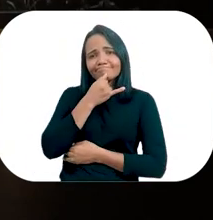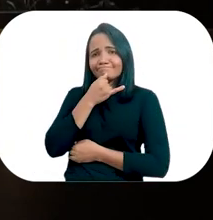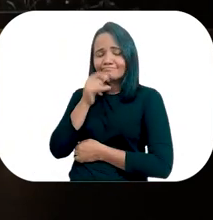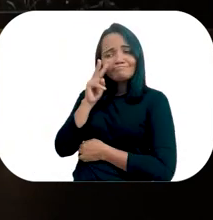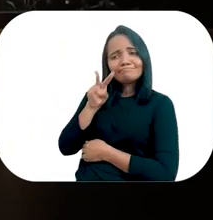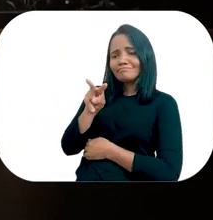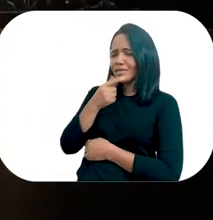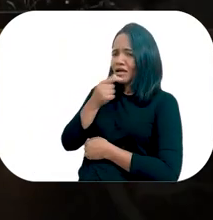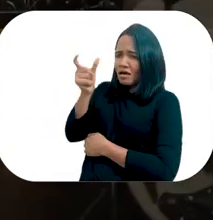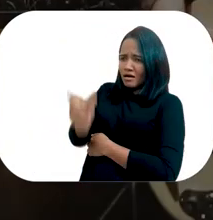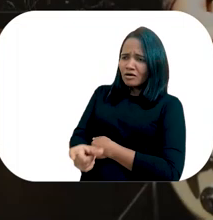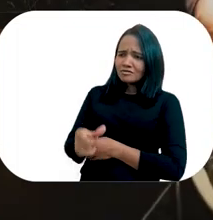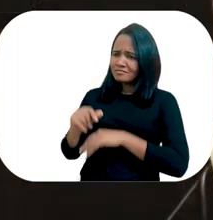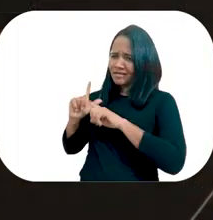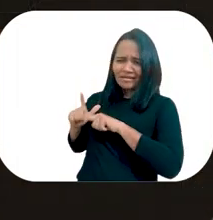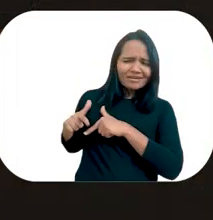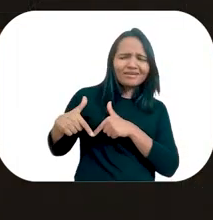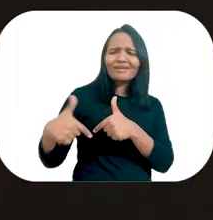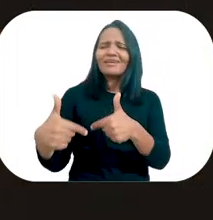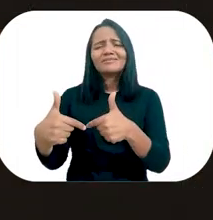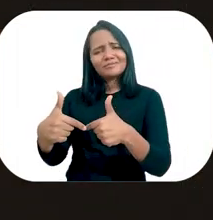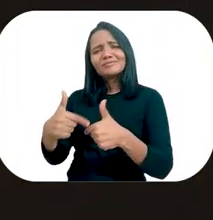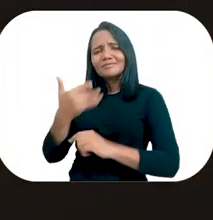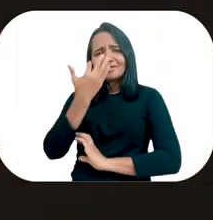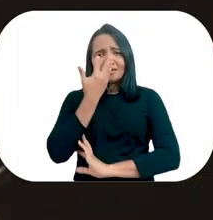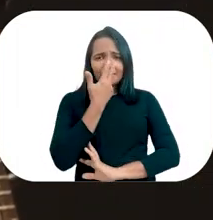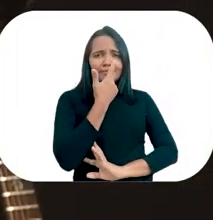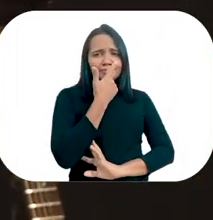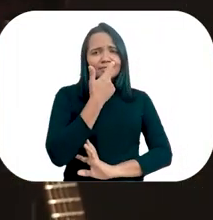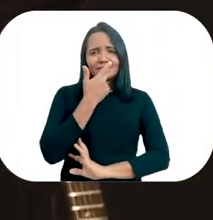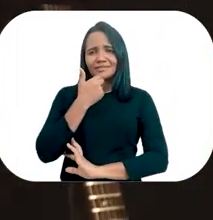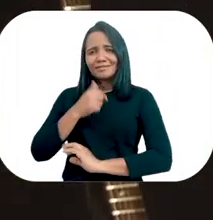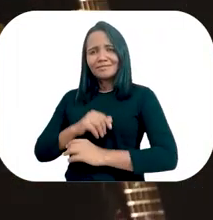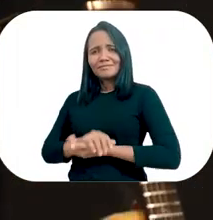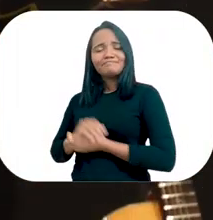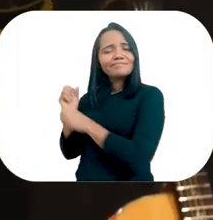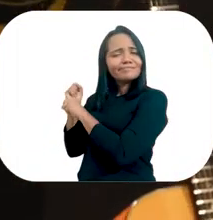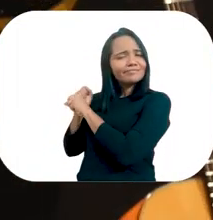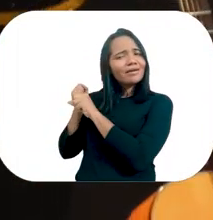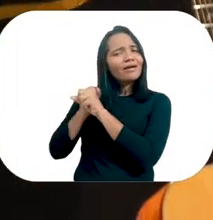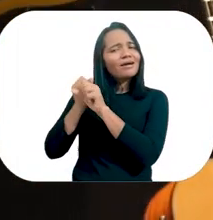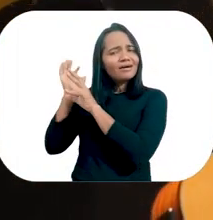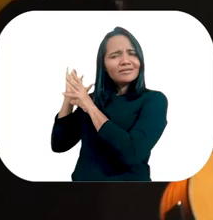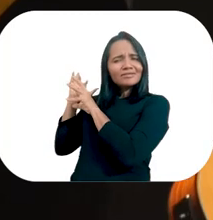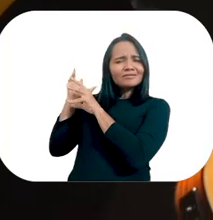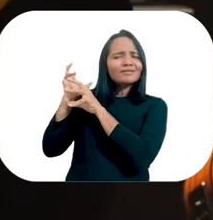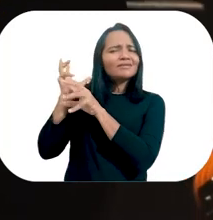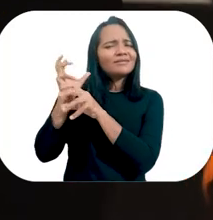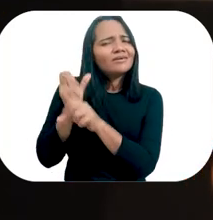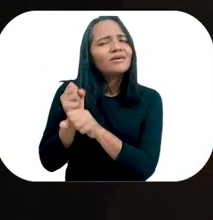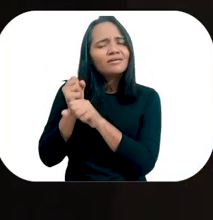esse homem, guerreiro menino, com a barra do seu tempo por